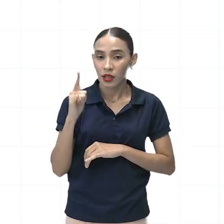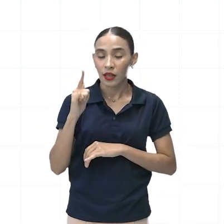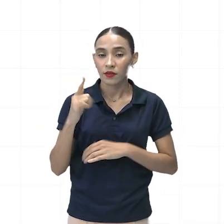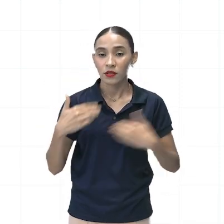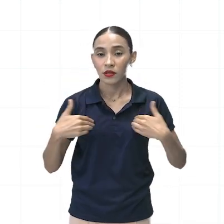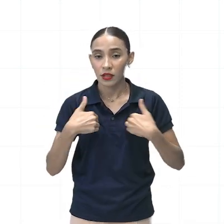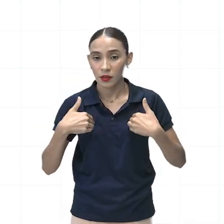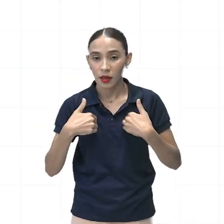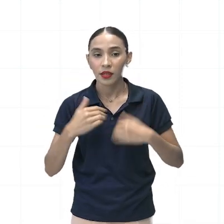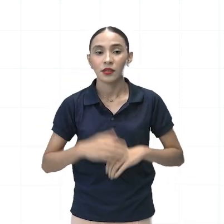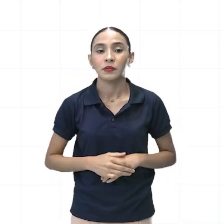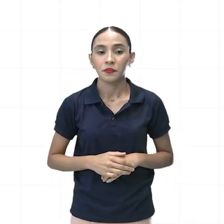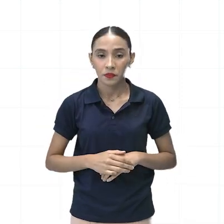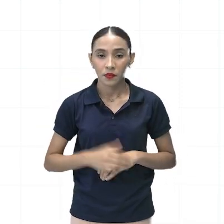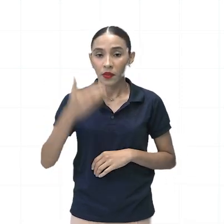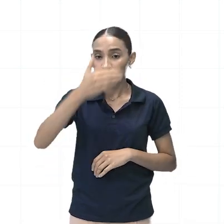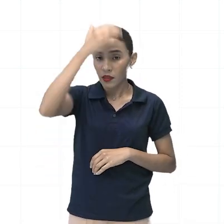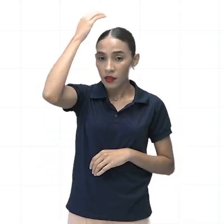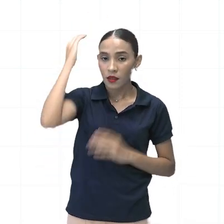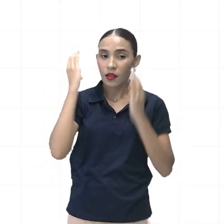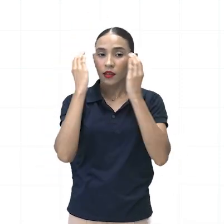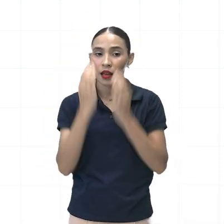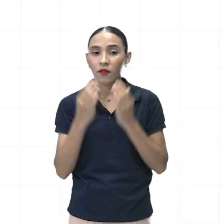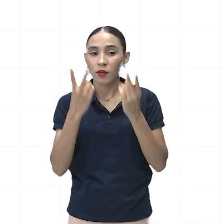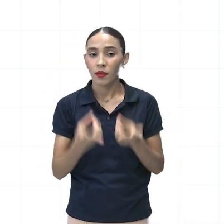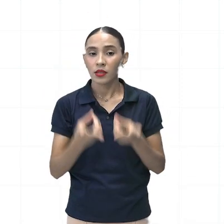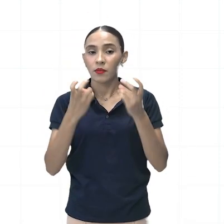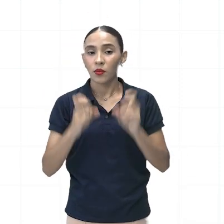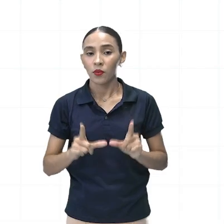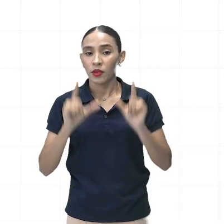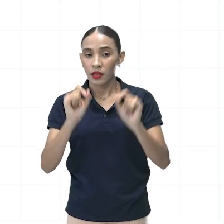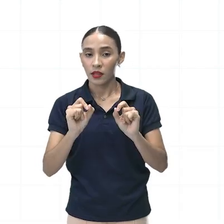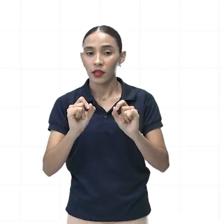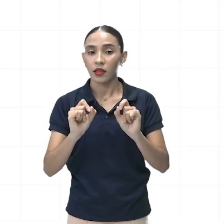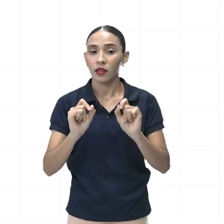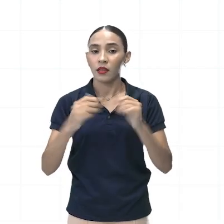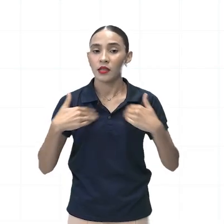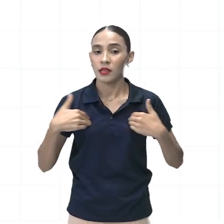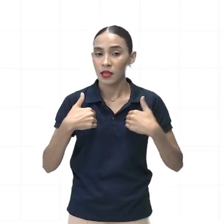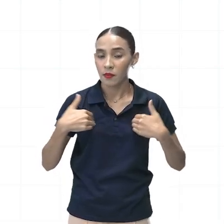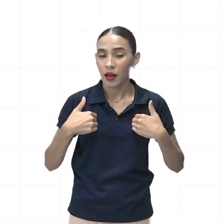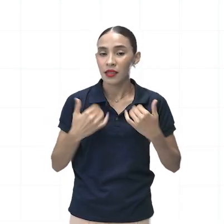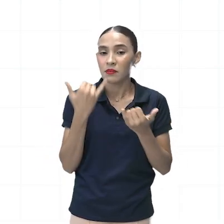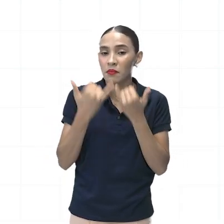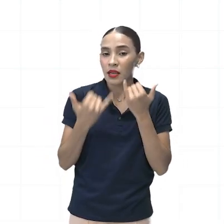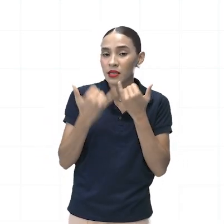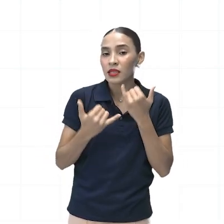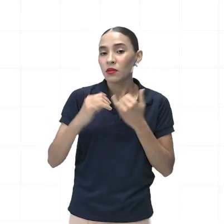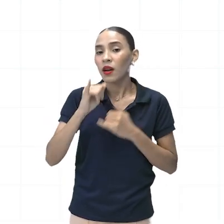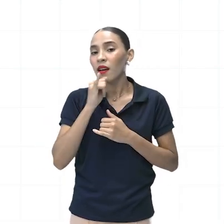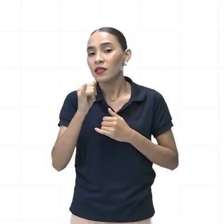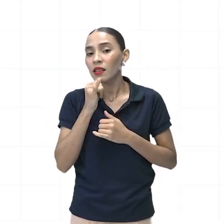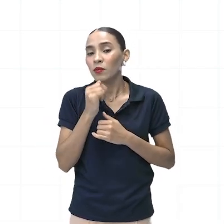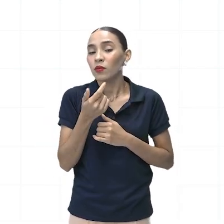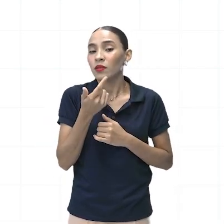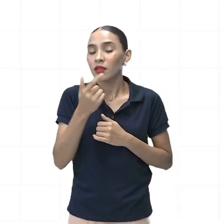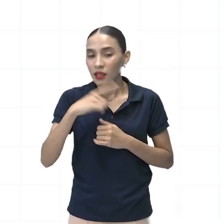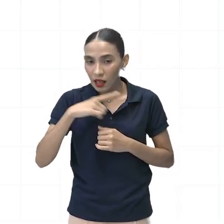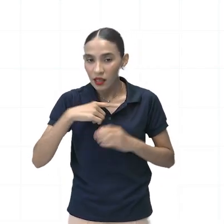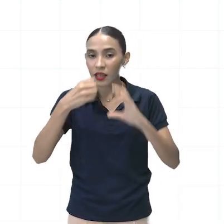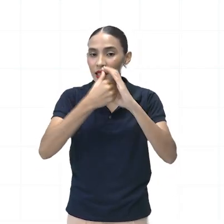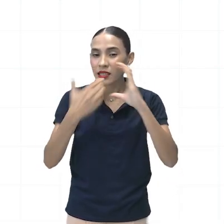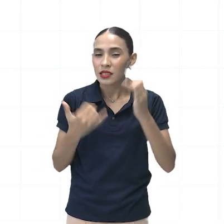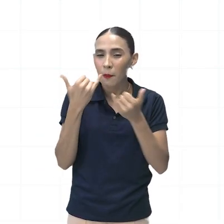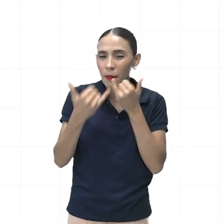geográfica das espécies. Darwin viu ou observou que as espécies similares, ou seja, aquelas que têm